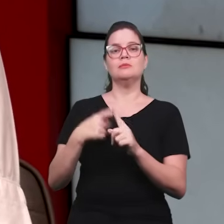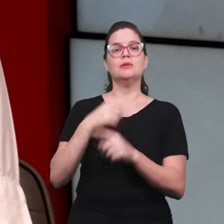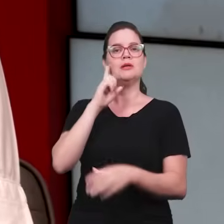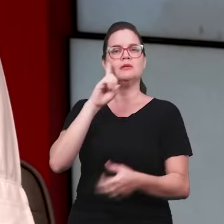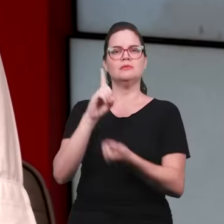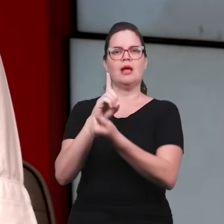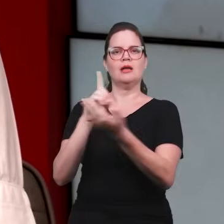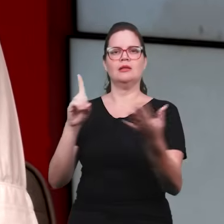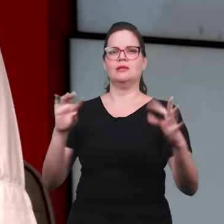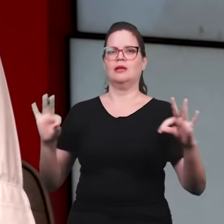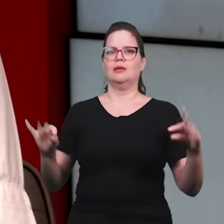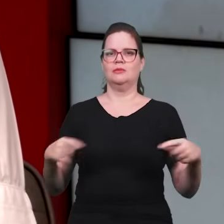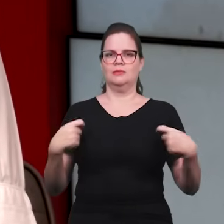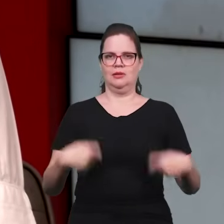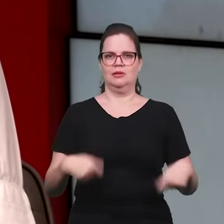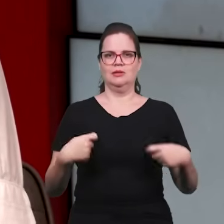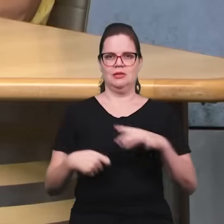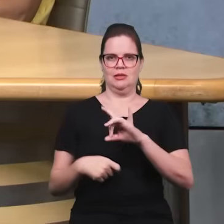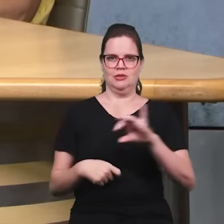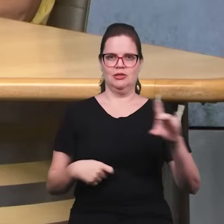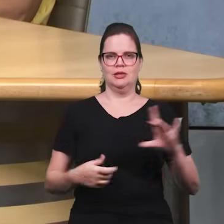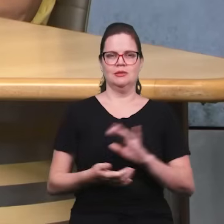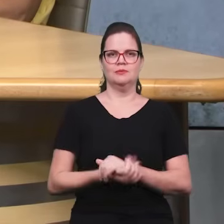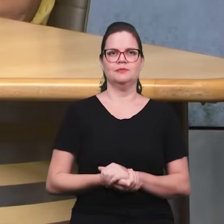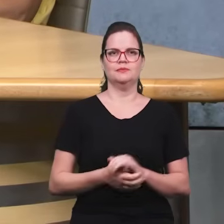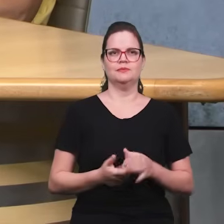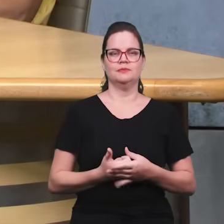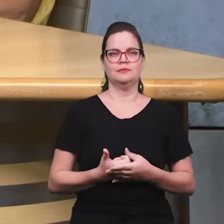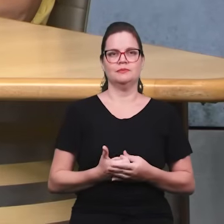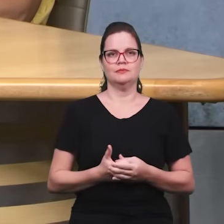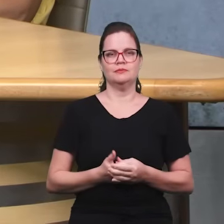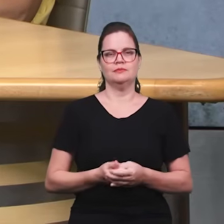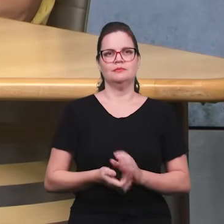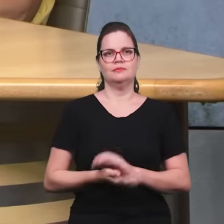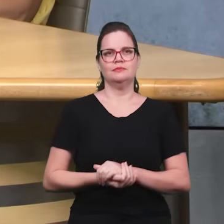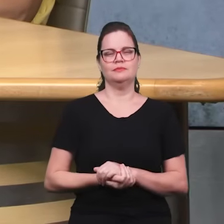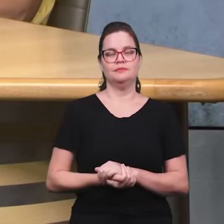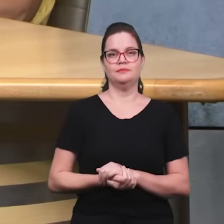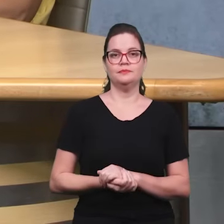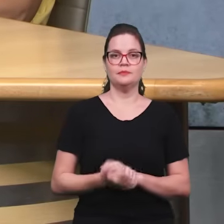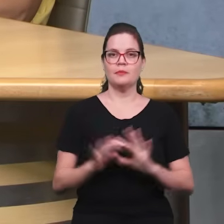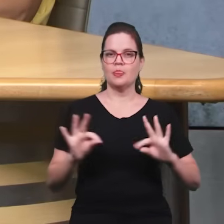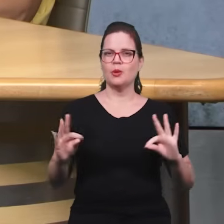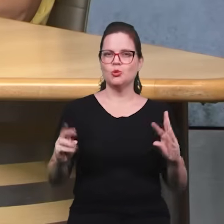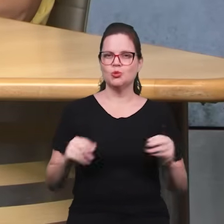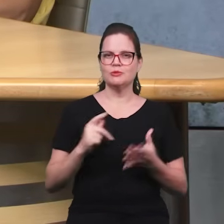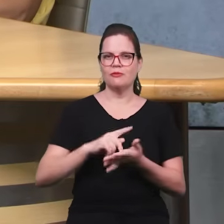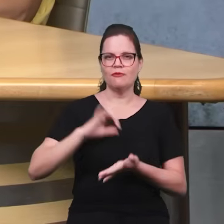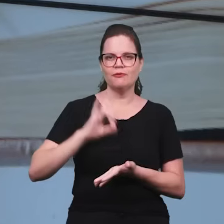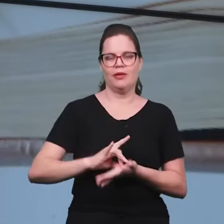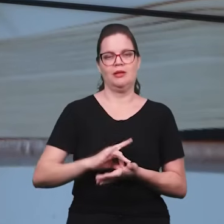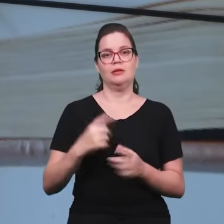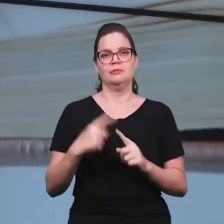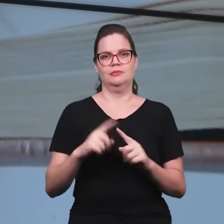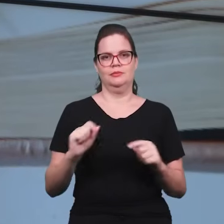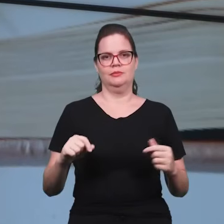que cuida das suas necessidades. E isso é tão verdade, porque muitas